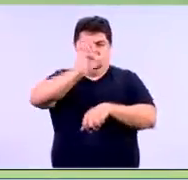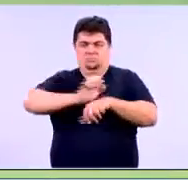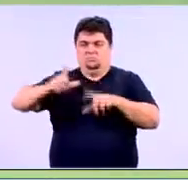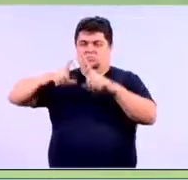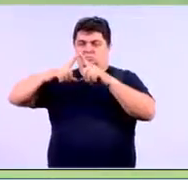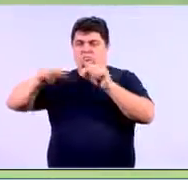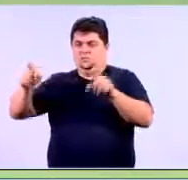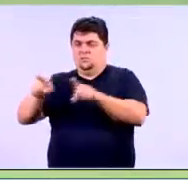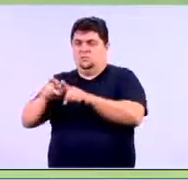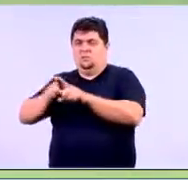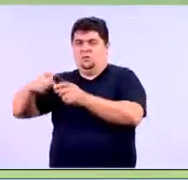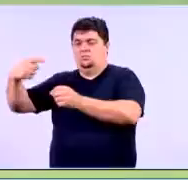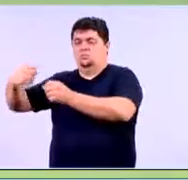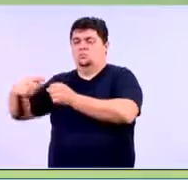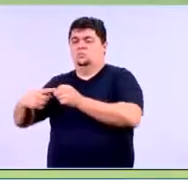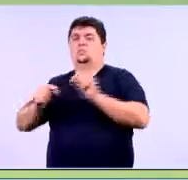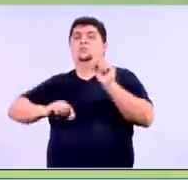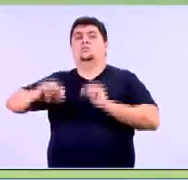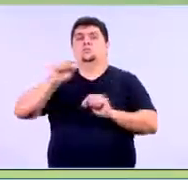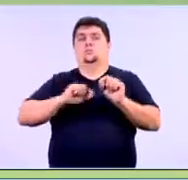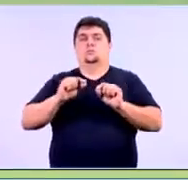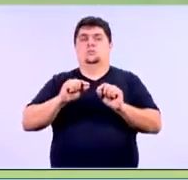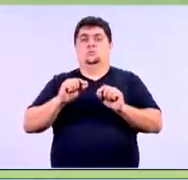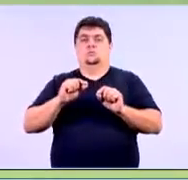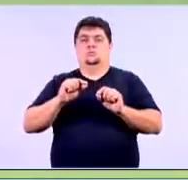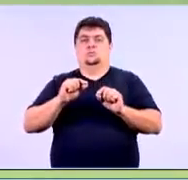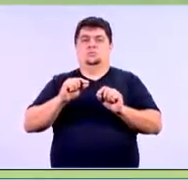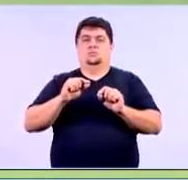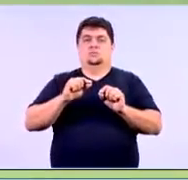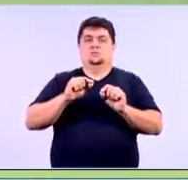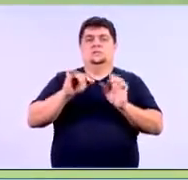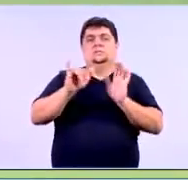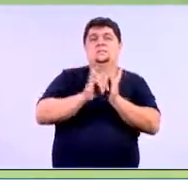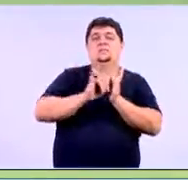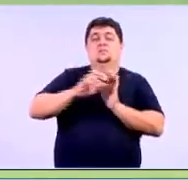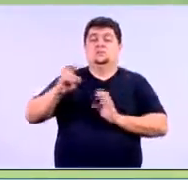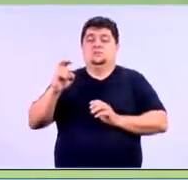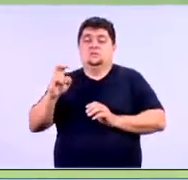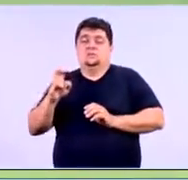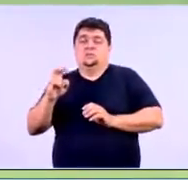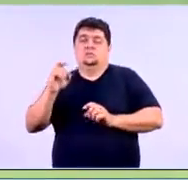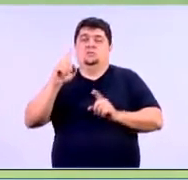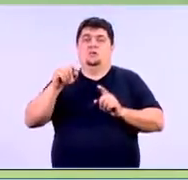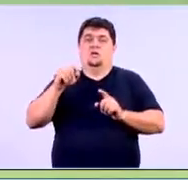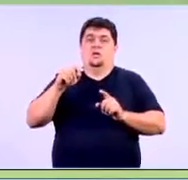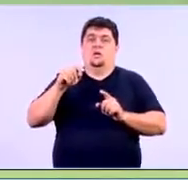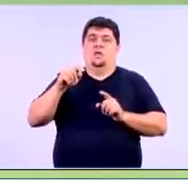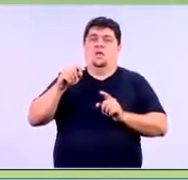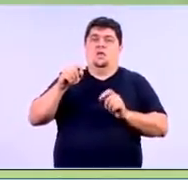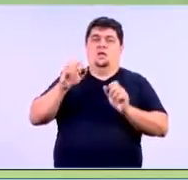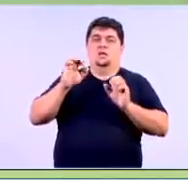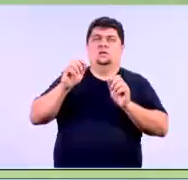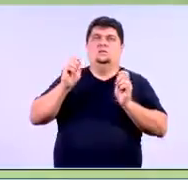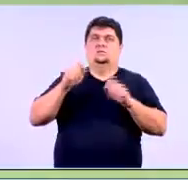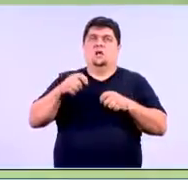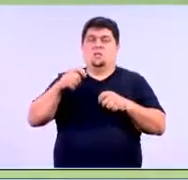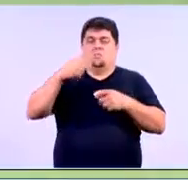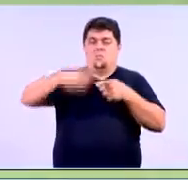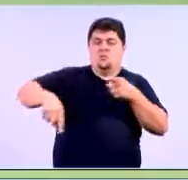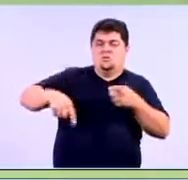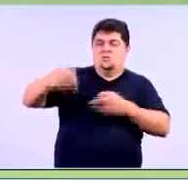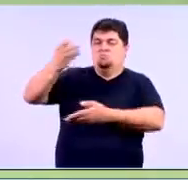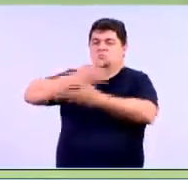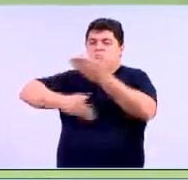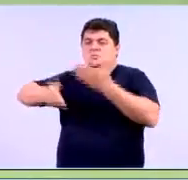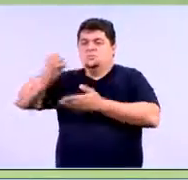Federal e aos municípios o quê? No seu inciso 5º, estabelecer limitações ao tráfego de pessoas ou bens por